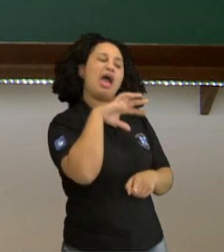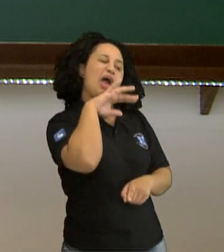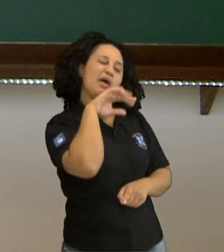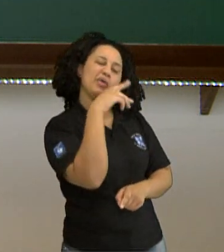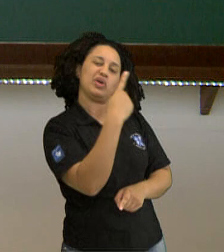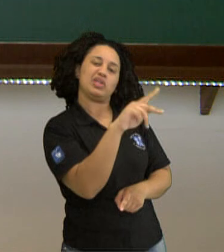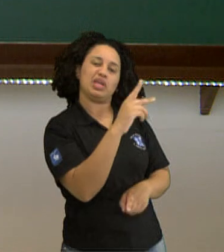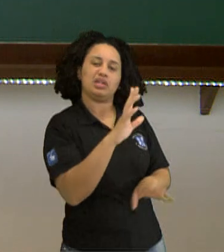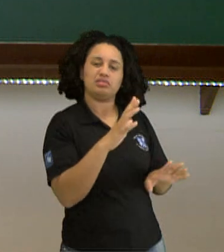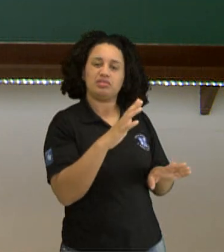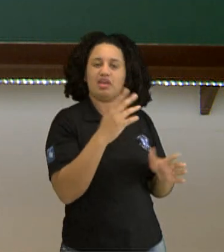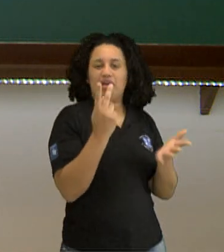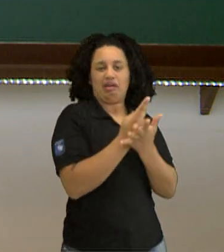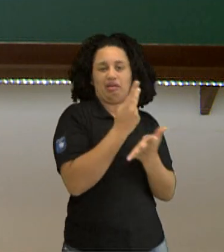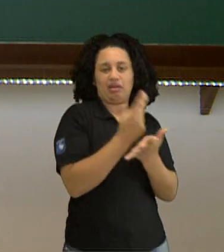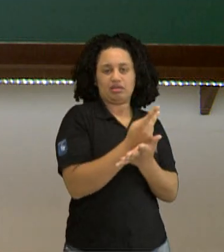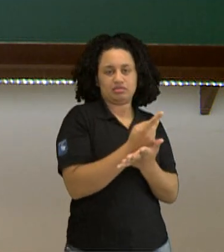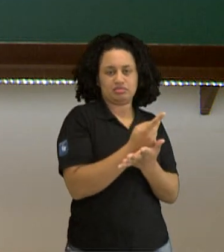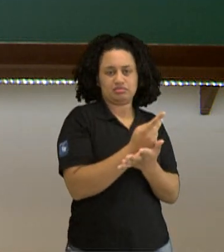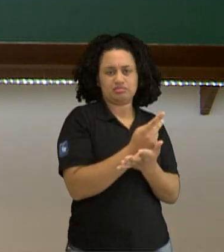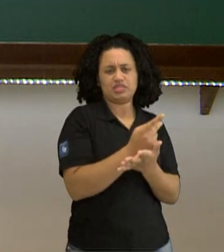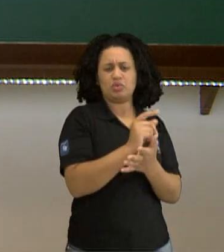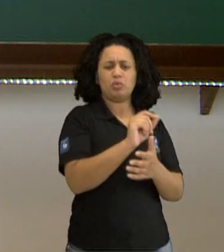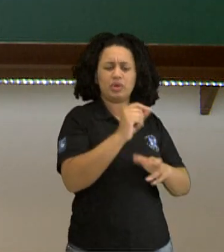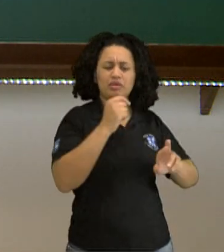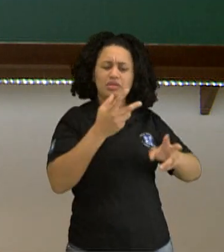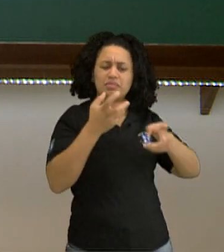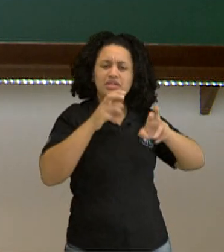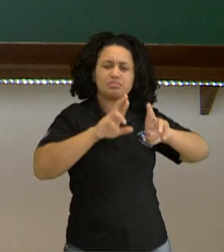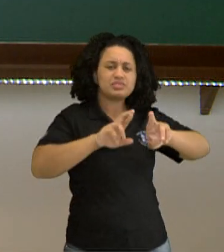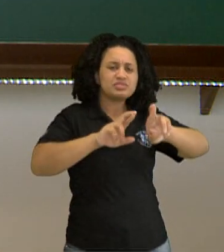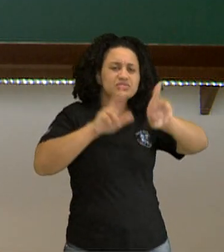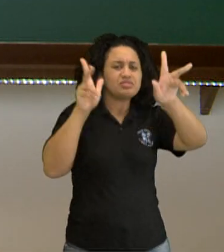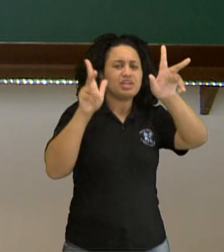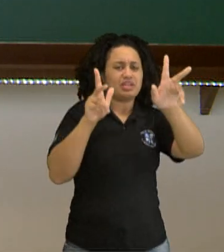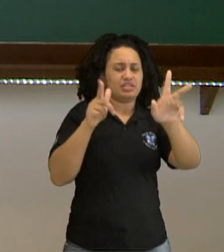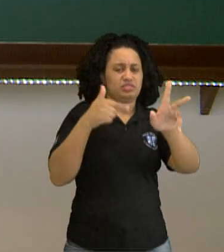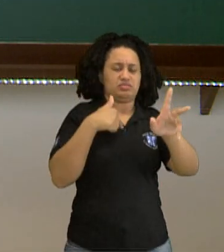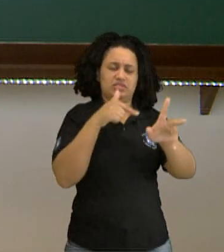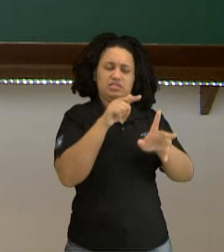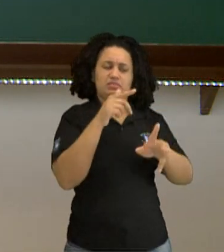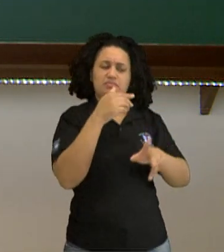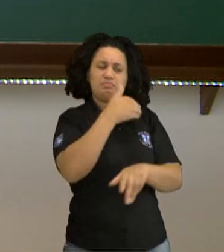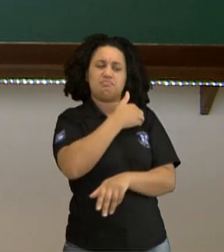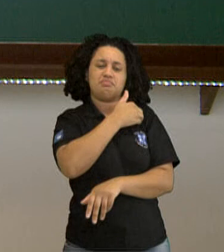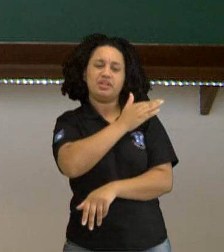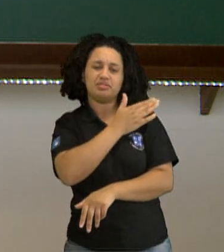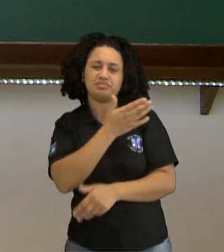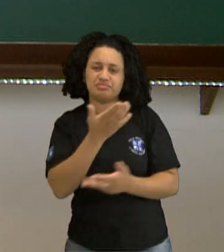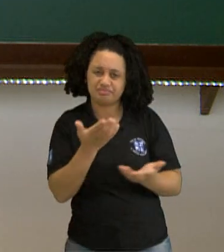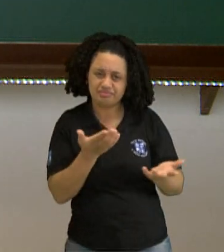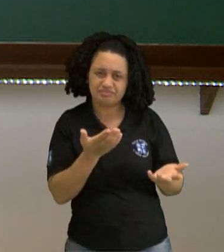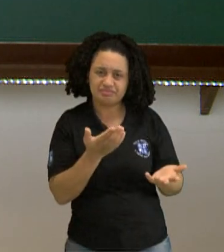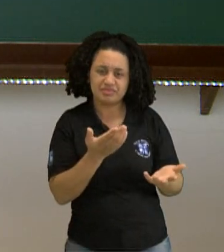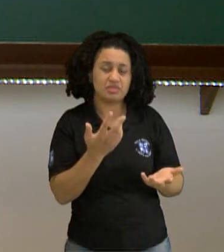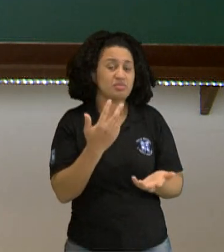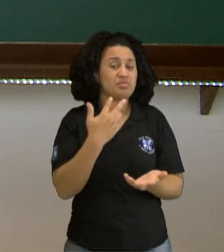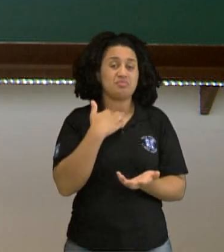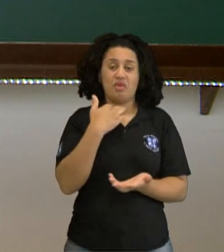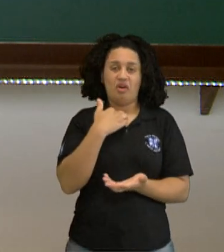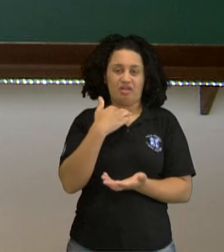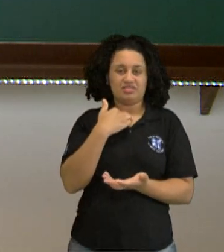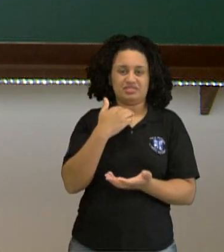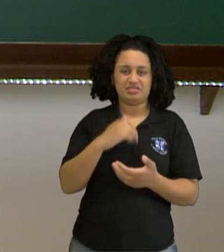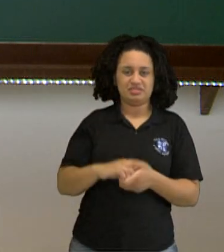outras palavras, aquilo que lhe é diferente, aquilo que não lhe cabe, você ter o preconceito, você ter o